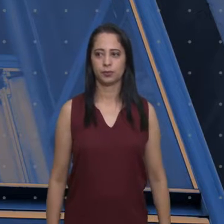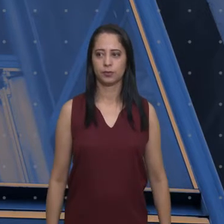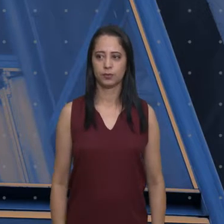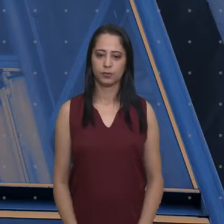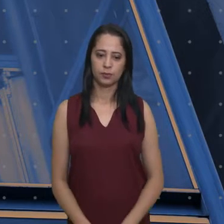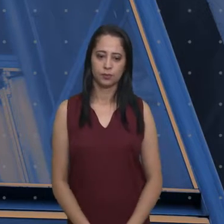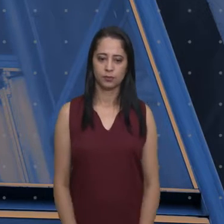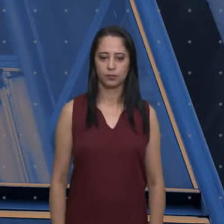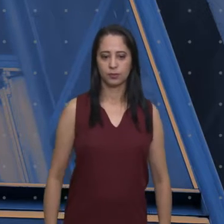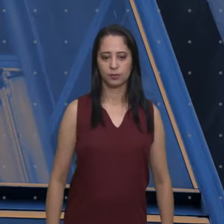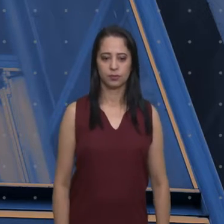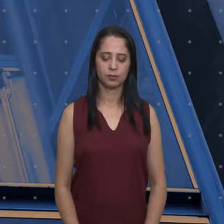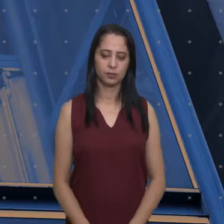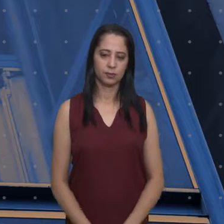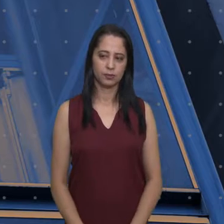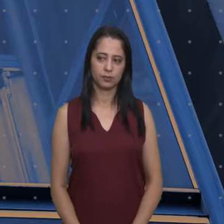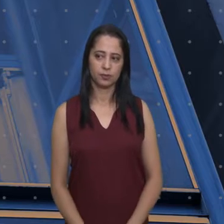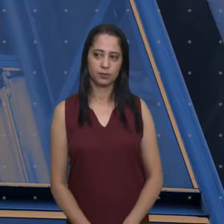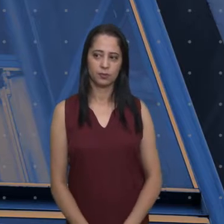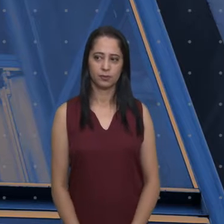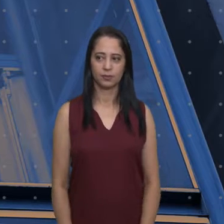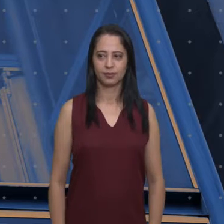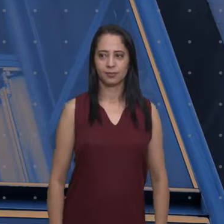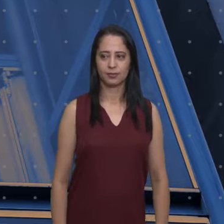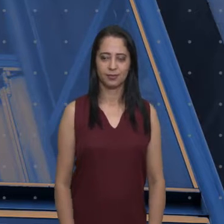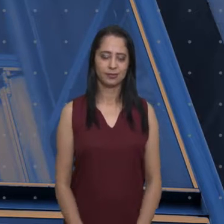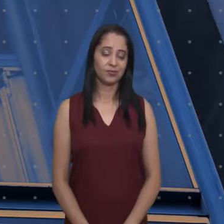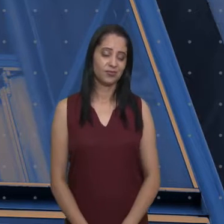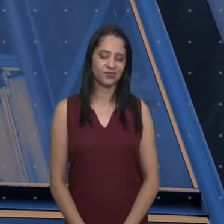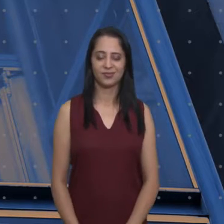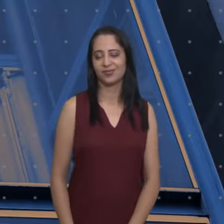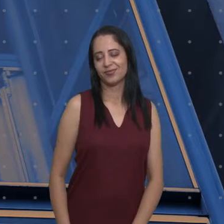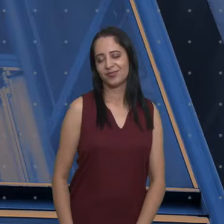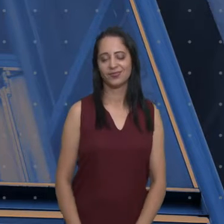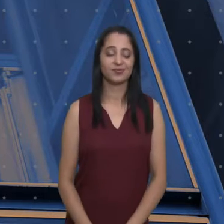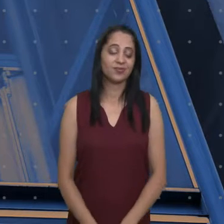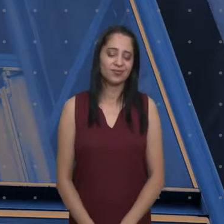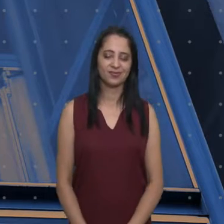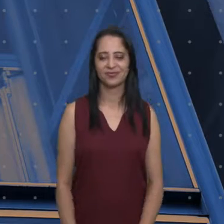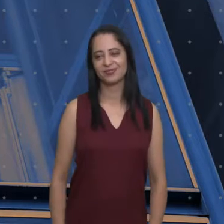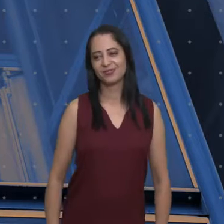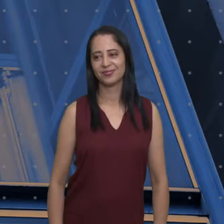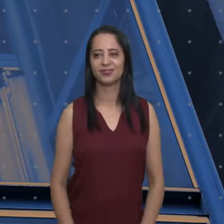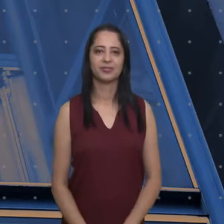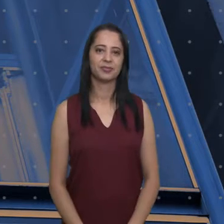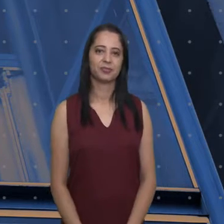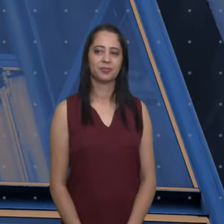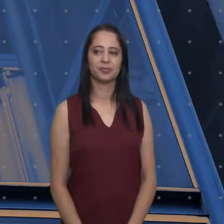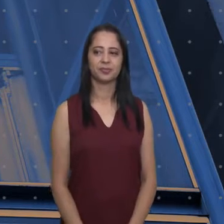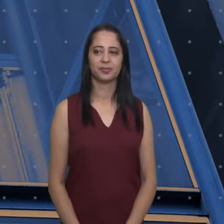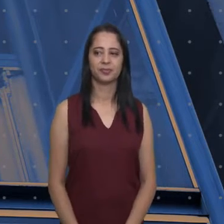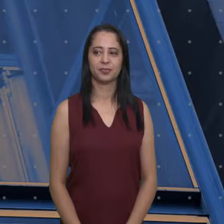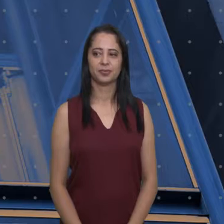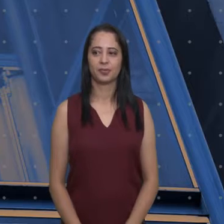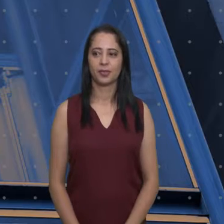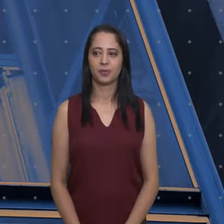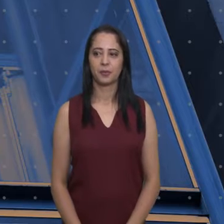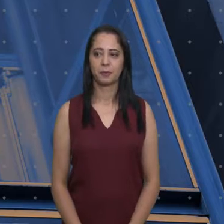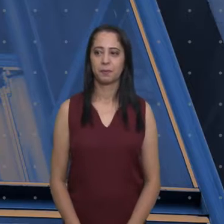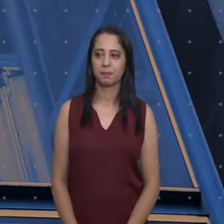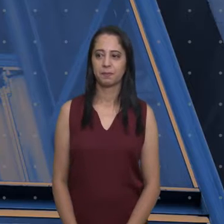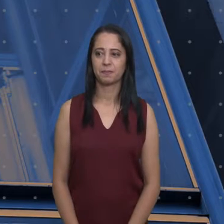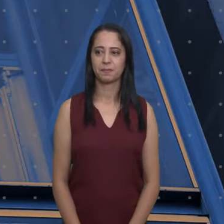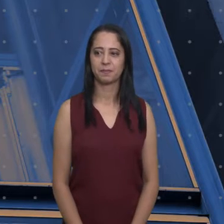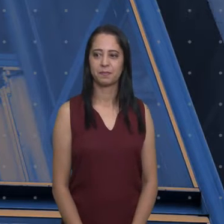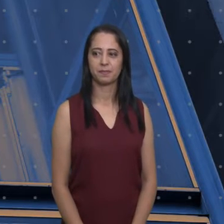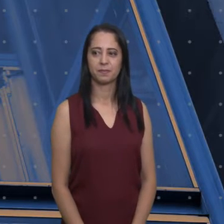de idosos, eletricista de força e controle, eletricista montador, encarregado de instrumentação, gerente